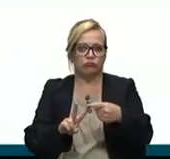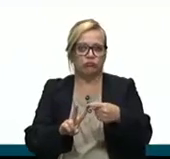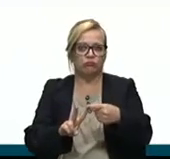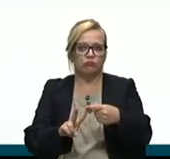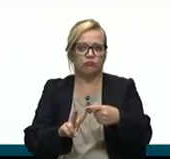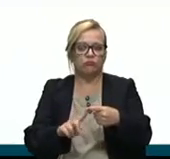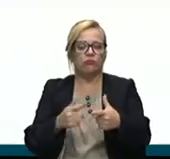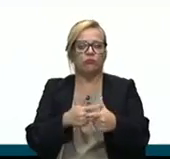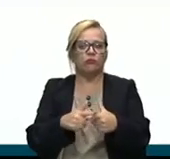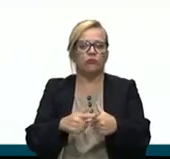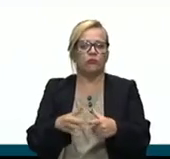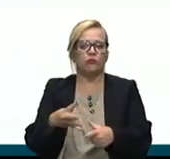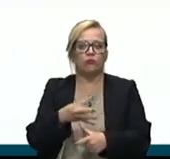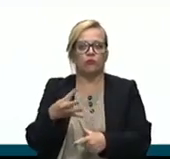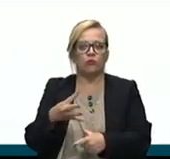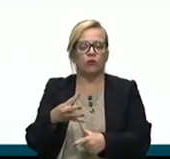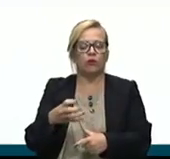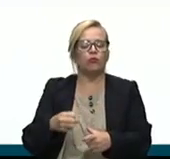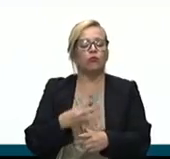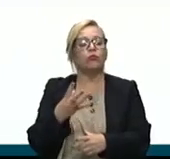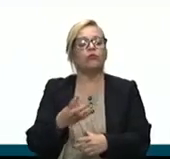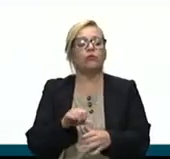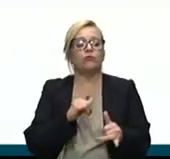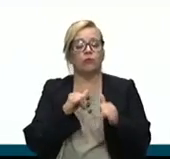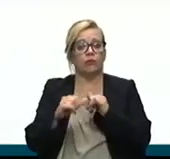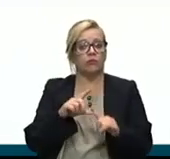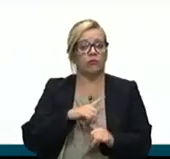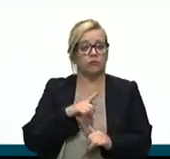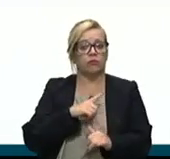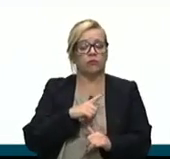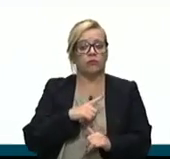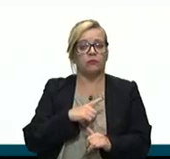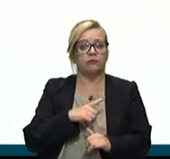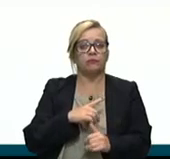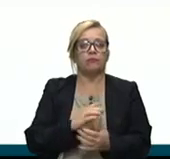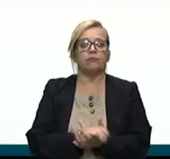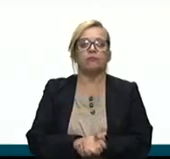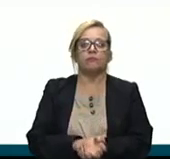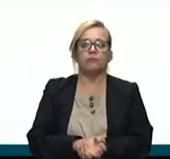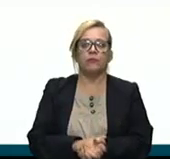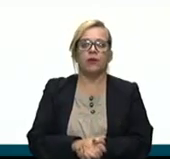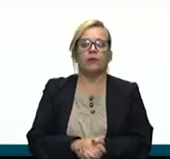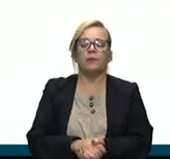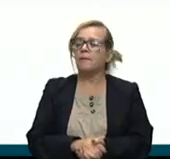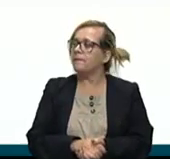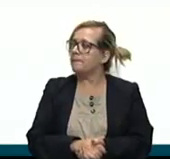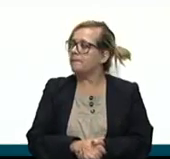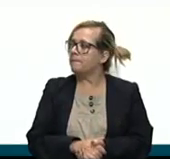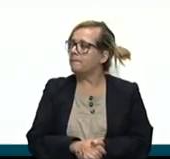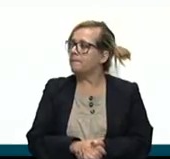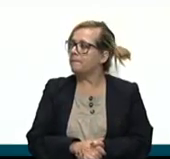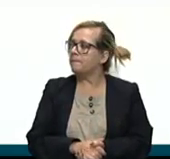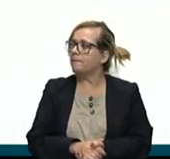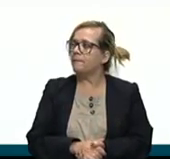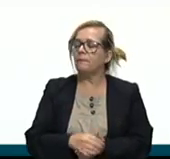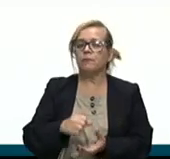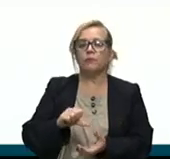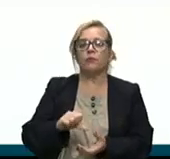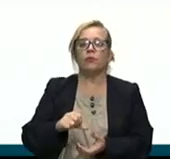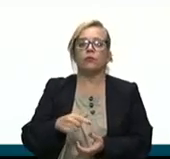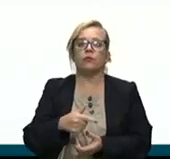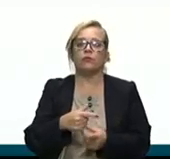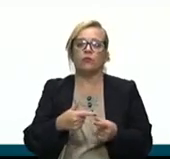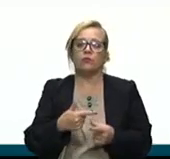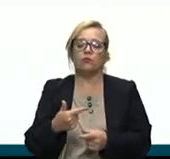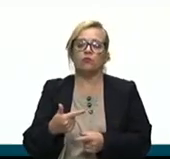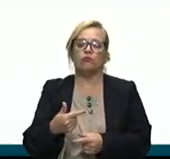e dividir por 4, que é o número de dados. Feito isso, vamos aos cálculos. 9 ao quadrado,